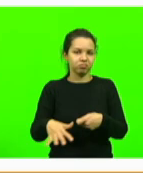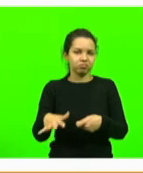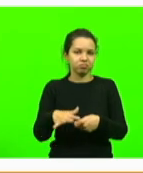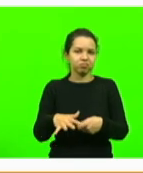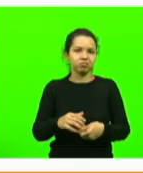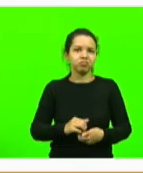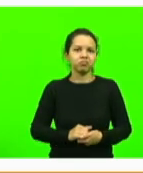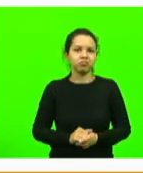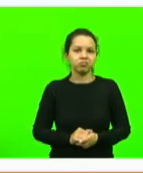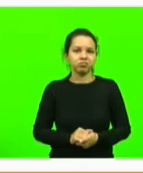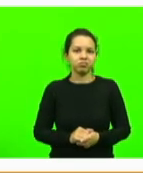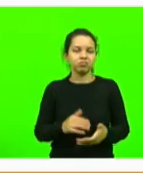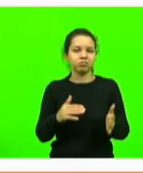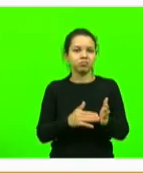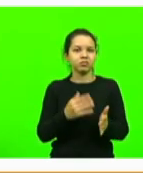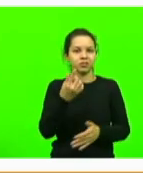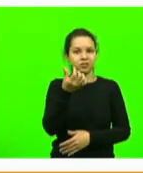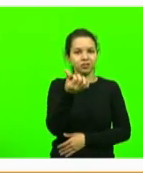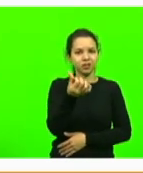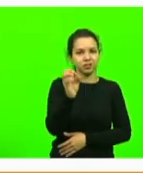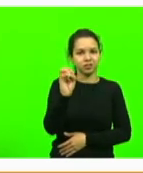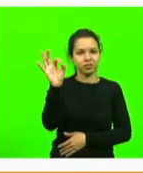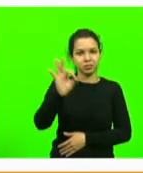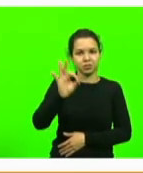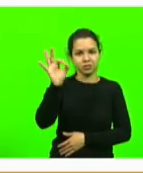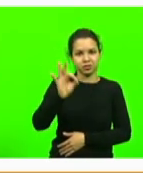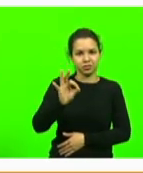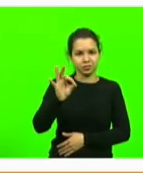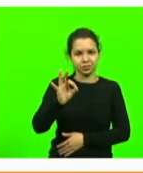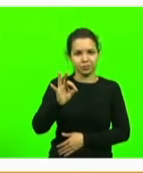em até sessenta por cento